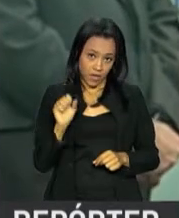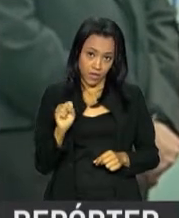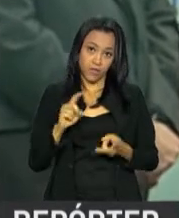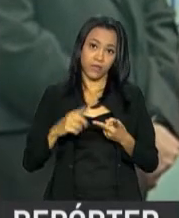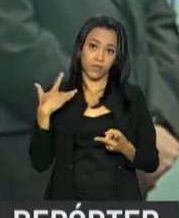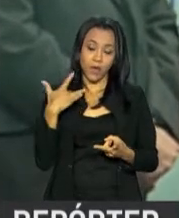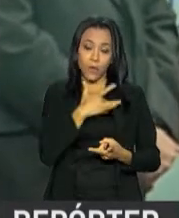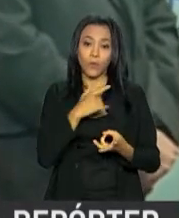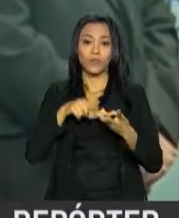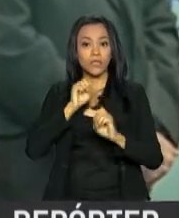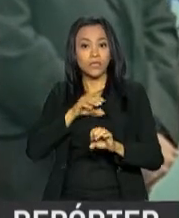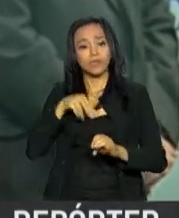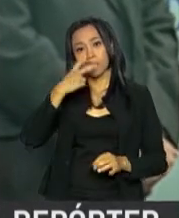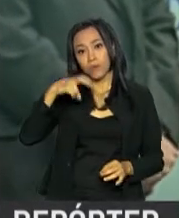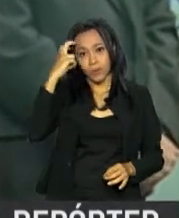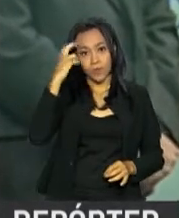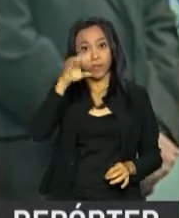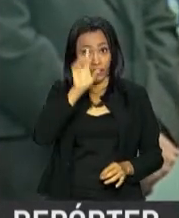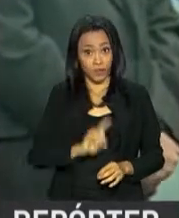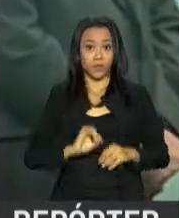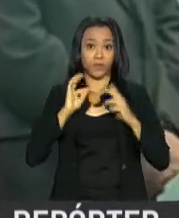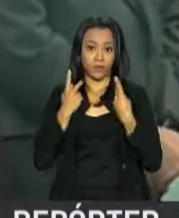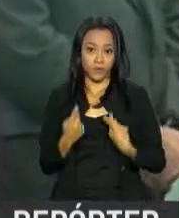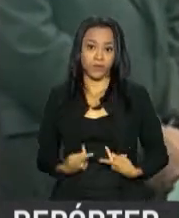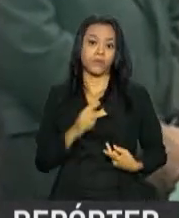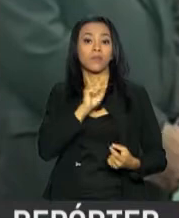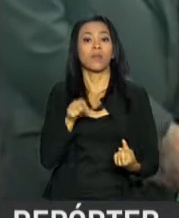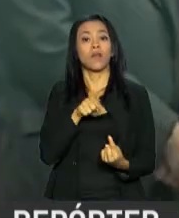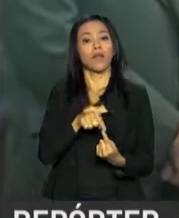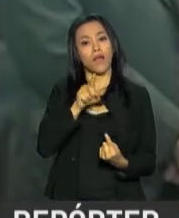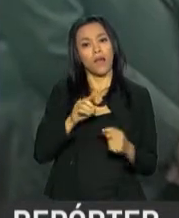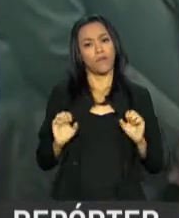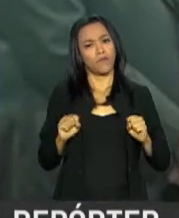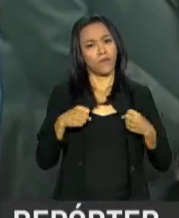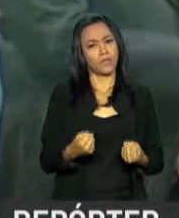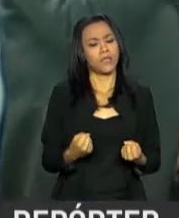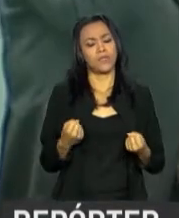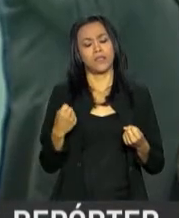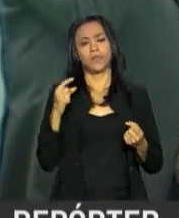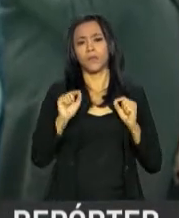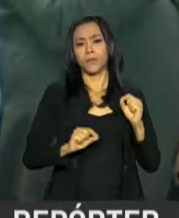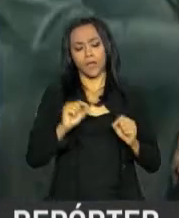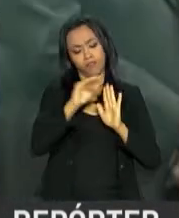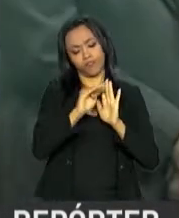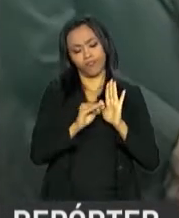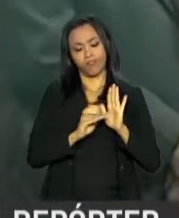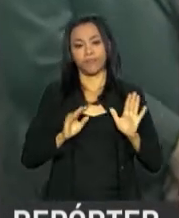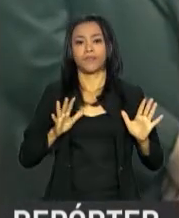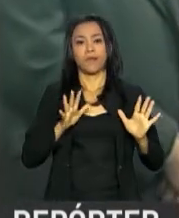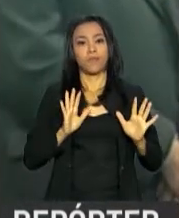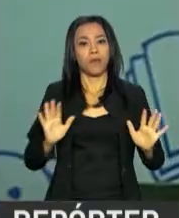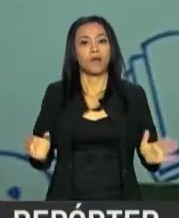Saúde, Educação, Cultura e Direitos Humanos. O objetivo é fortalecer as ações em prol do desenvolvimento